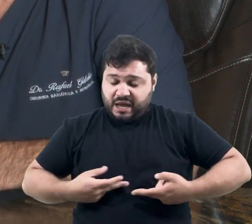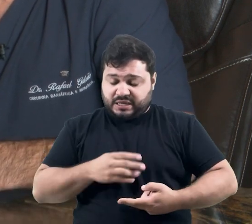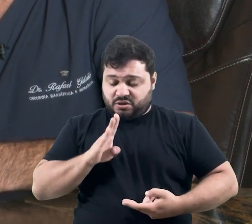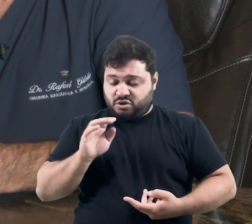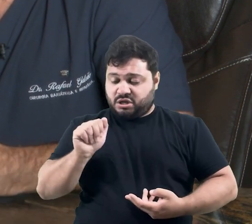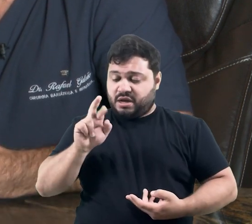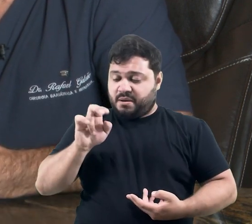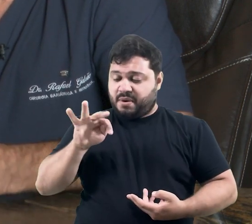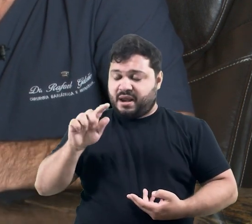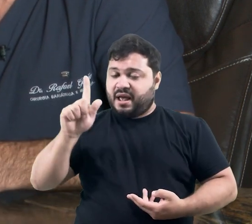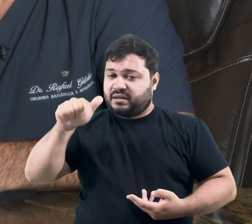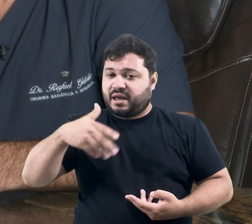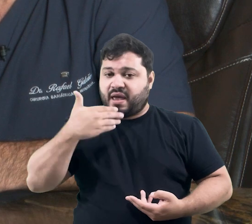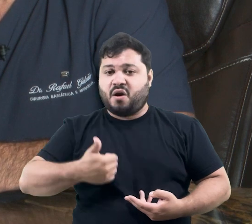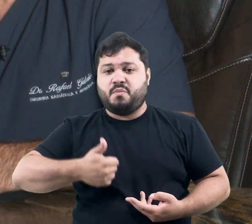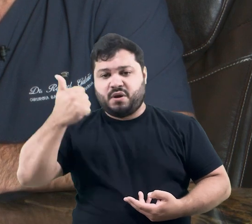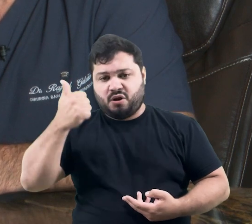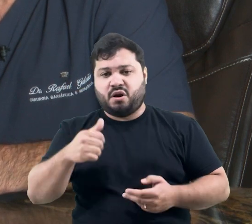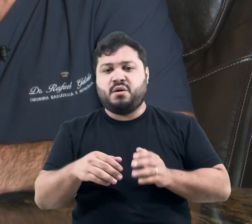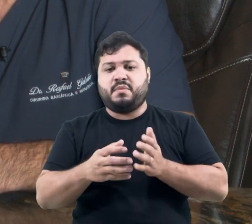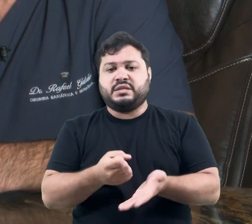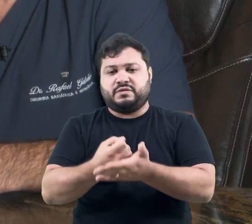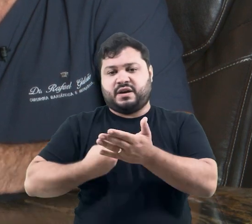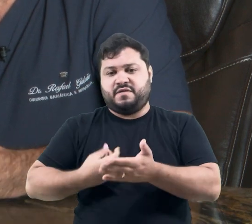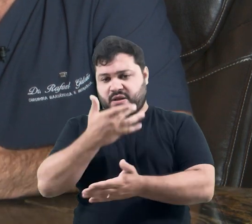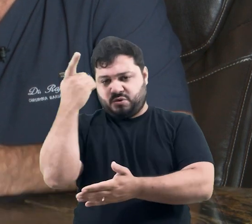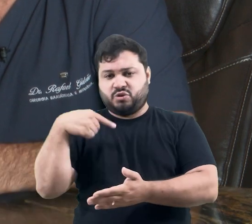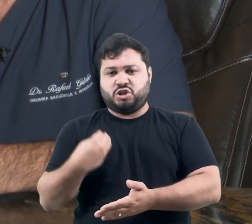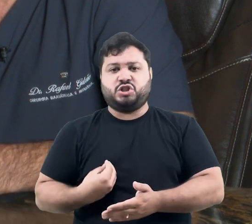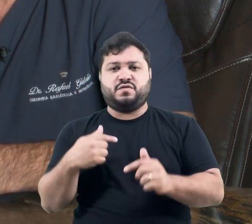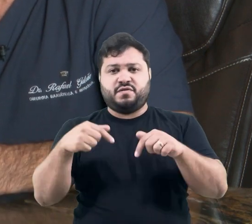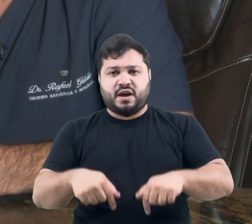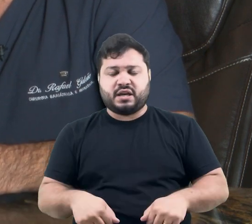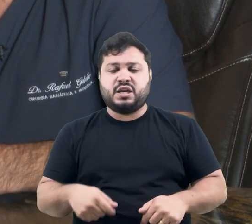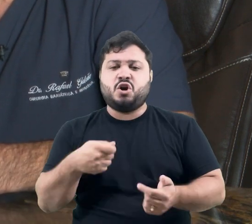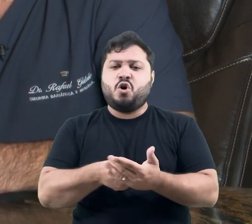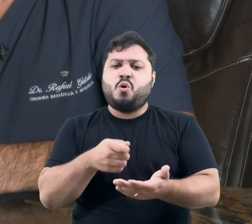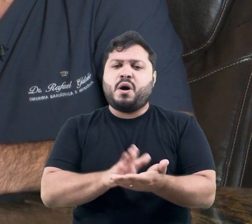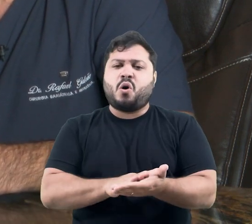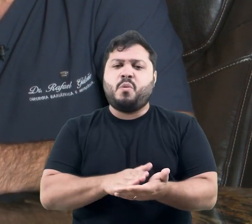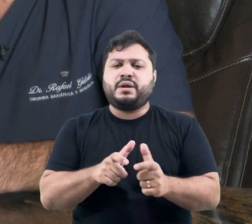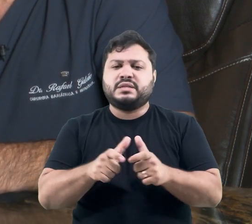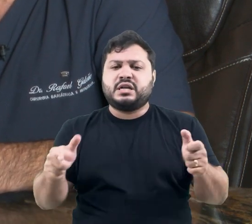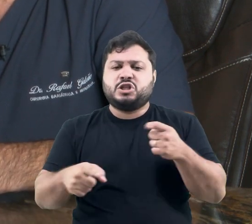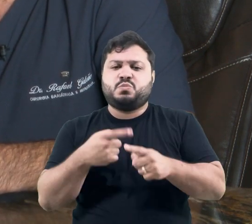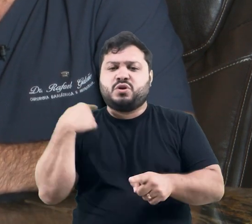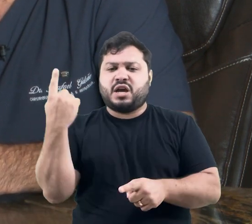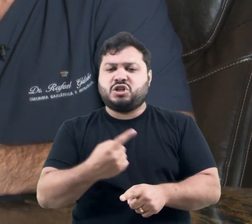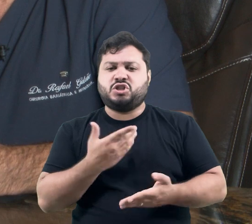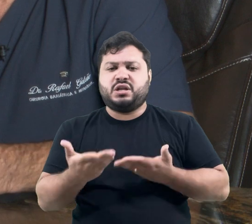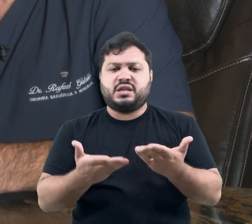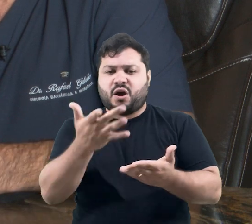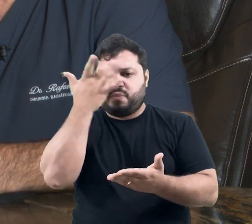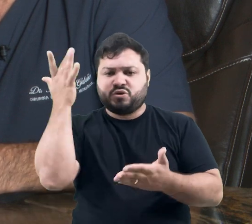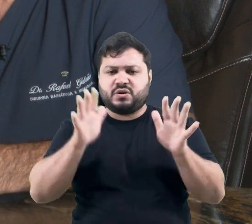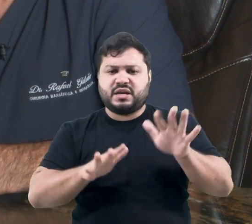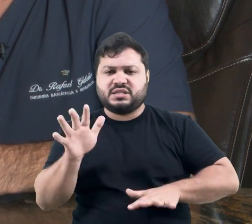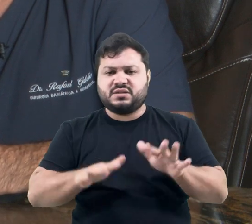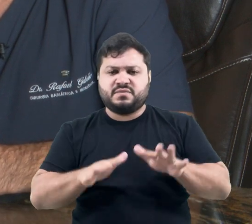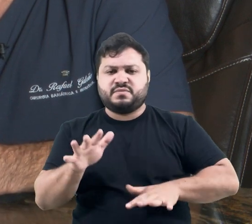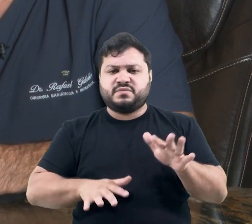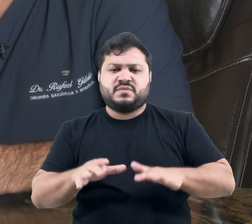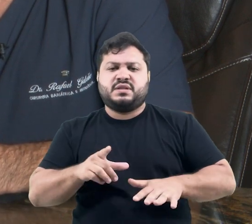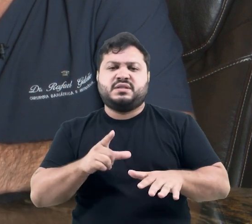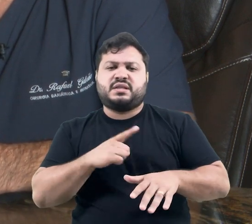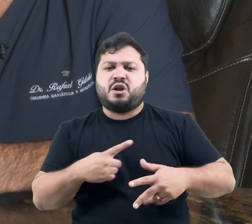cirurgia bariátrica é o que realmente pode mudar a vida da pessoa, sabe? A gente vive aqui no dia, é uma cobrança muito grande, porque a gente lidar com pessoas que